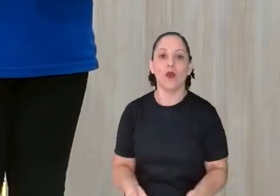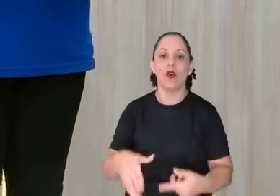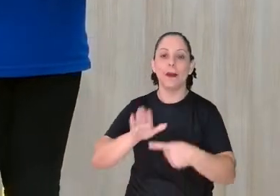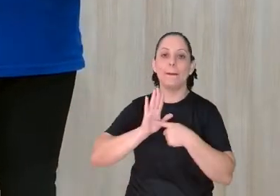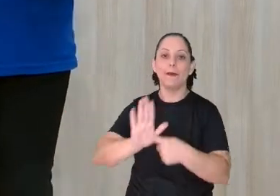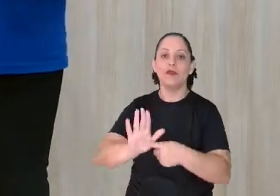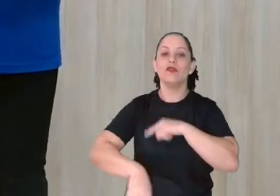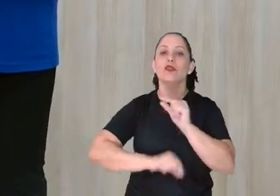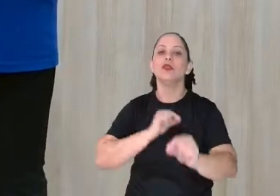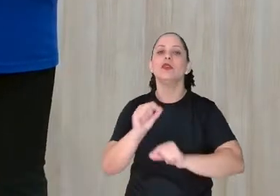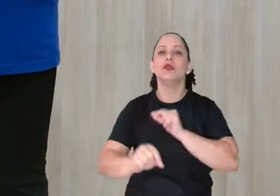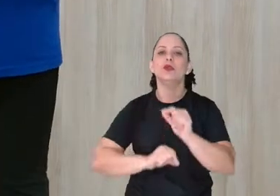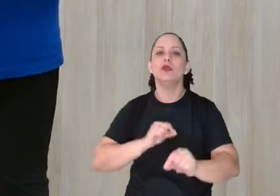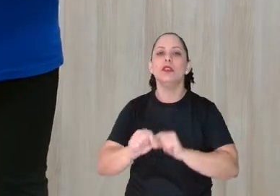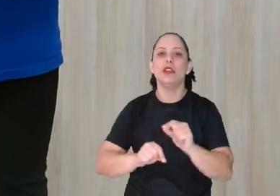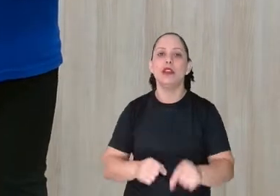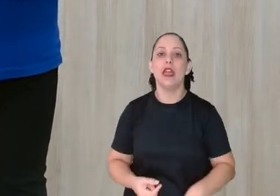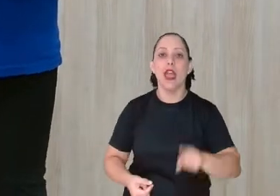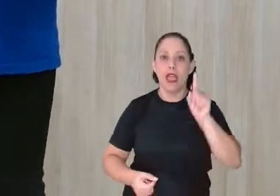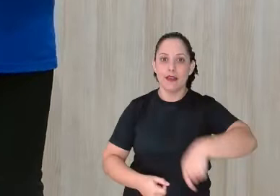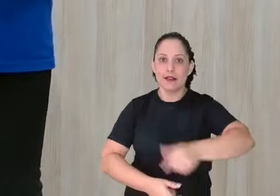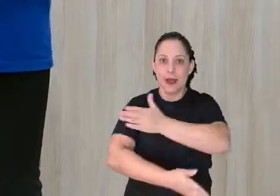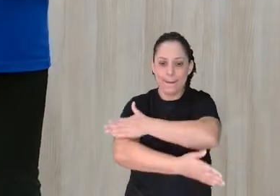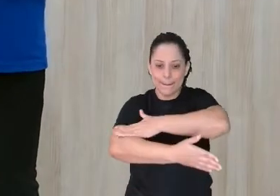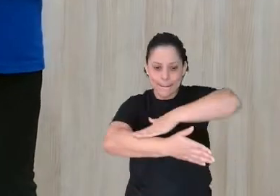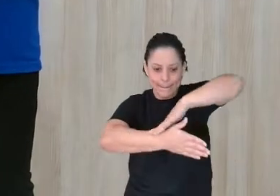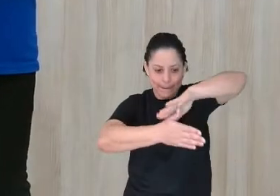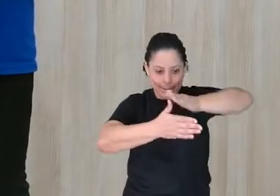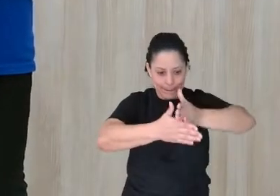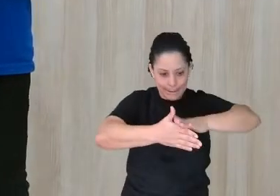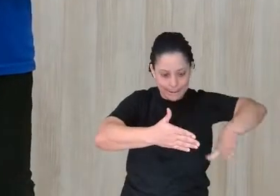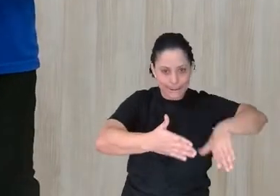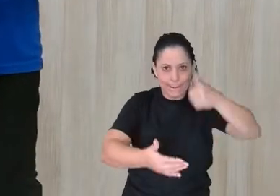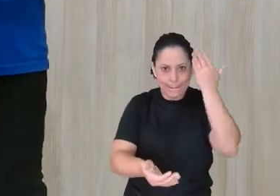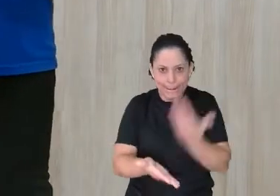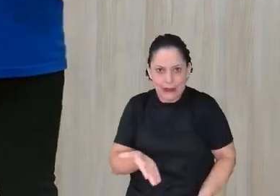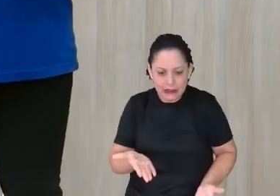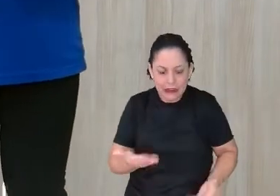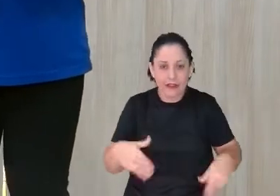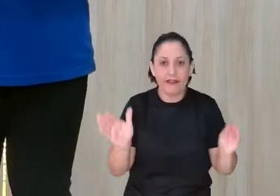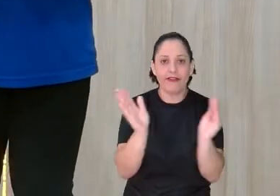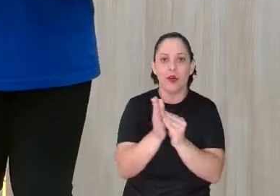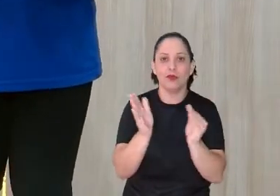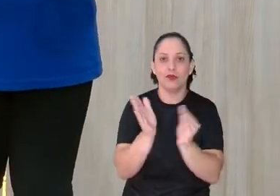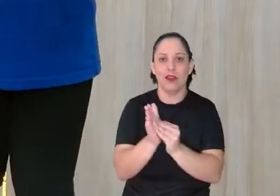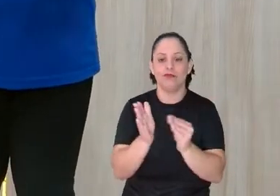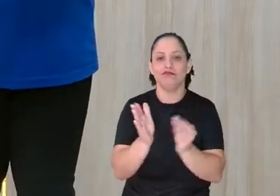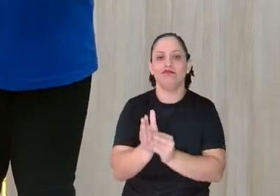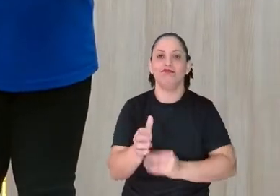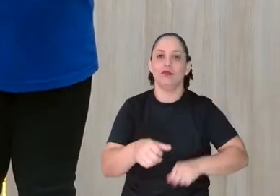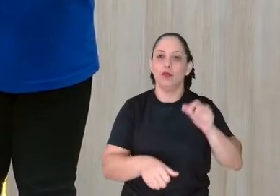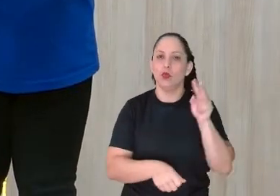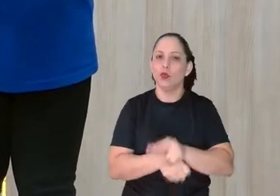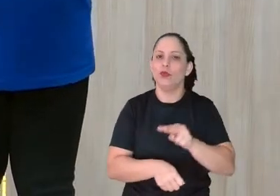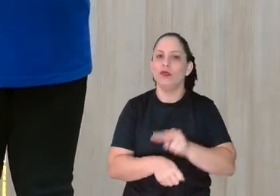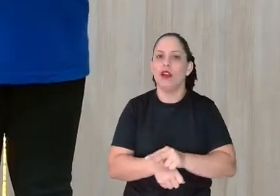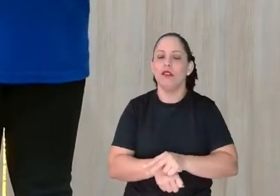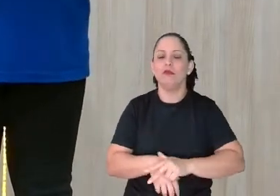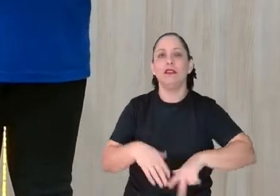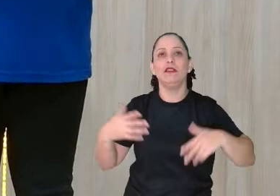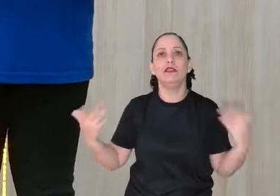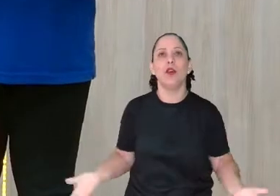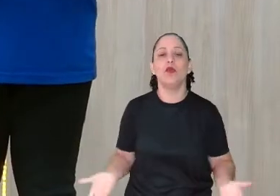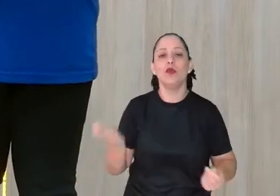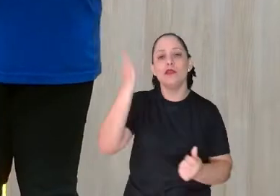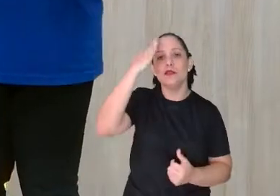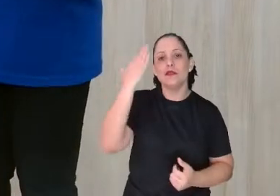essa Mata Atlântica está sendo perdida e que tem tanta proteção, é importante a gente correr e dizer assim, mas qual é a importância dela para a